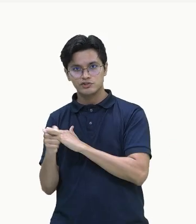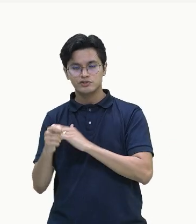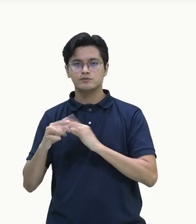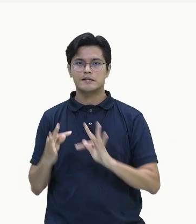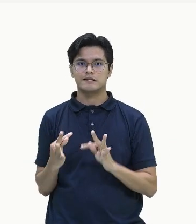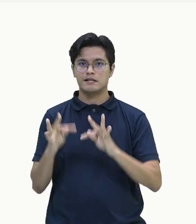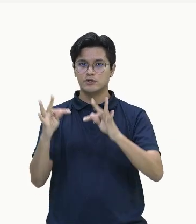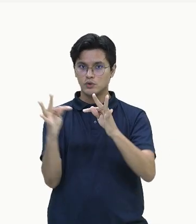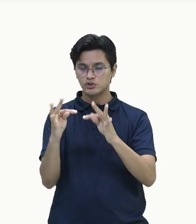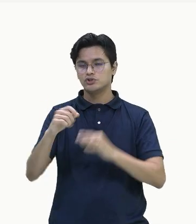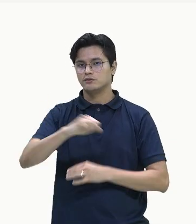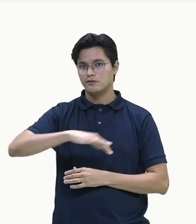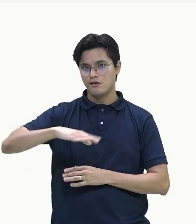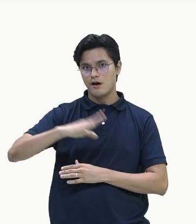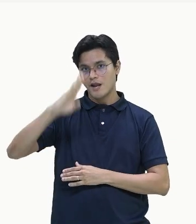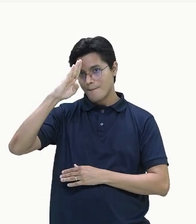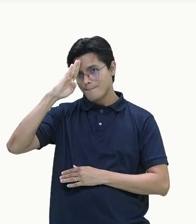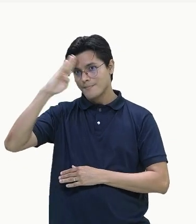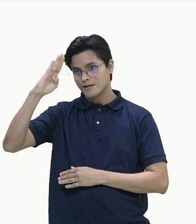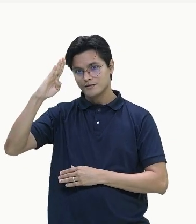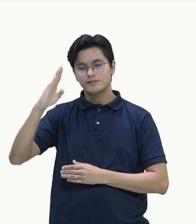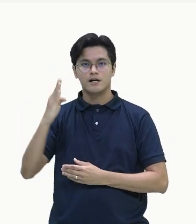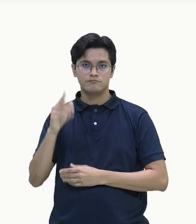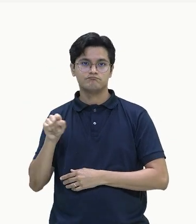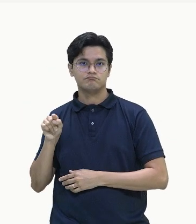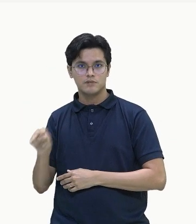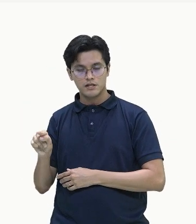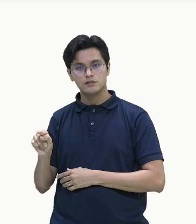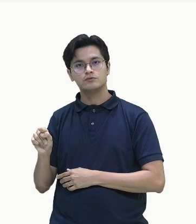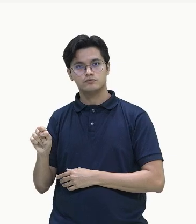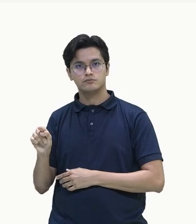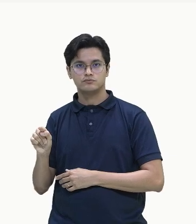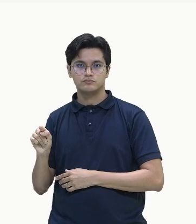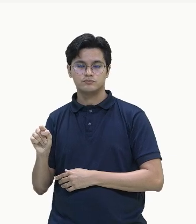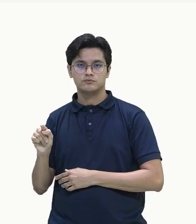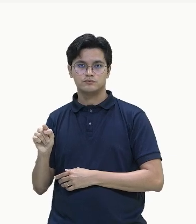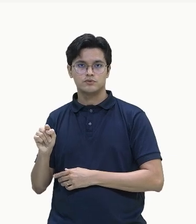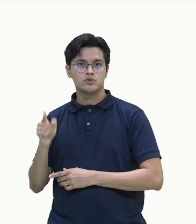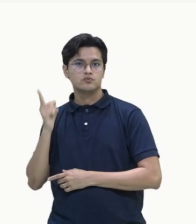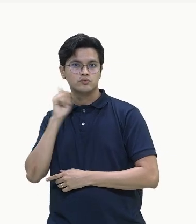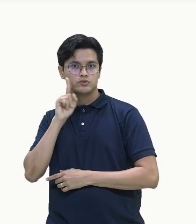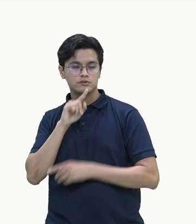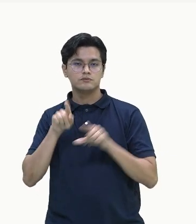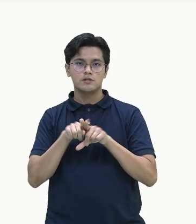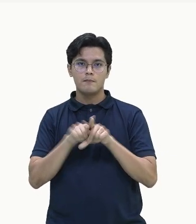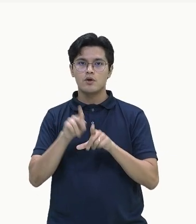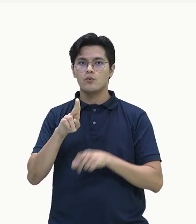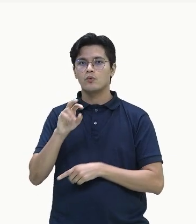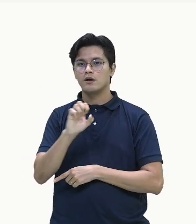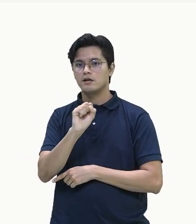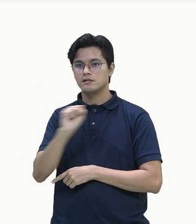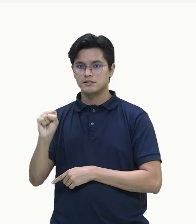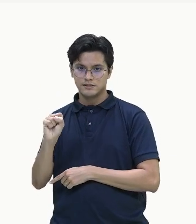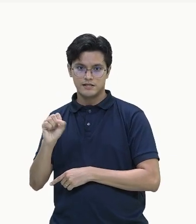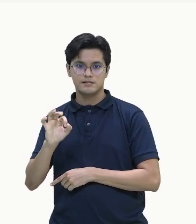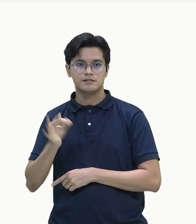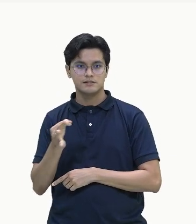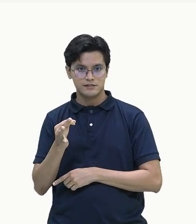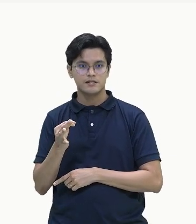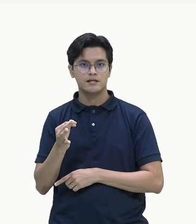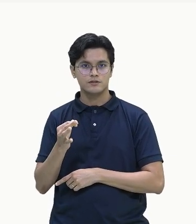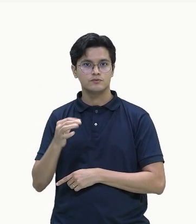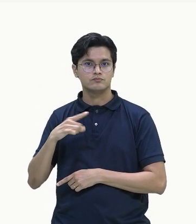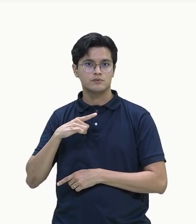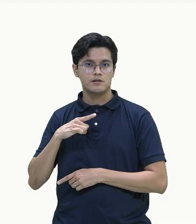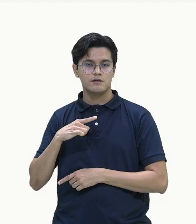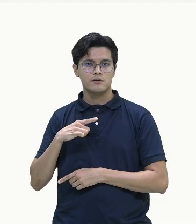pelos Estados Unidos como pela União Soviética. E o arsenal servia ali como ferramenta de intimidação. Não mexe comigo que eu tenho uma bomba aqui